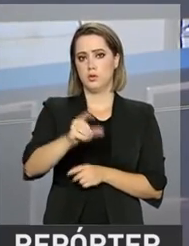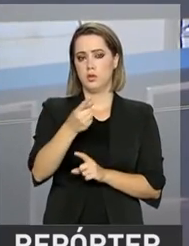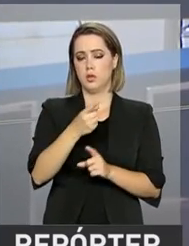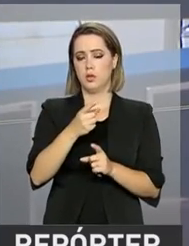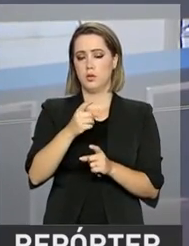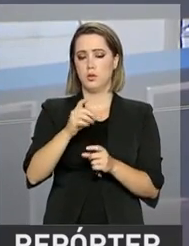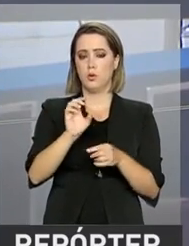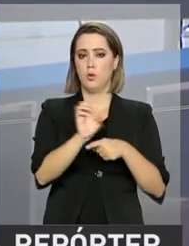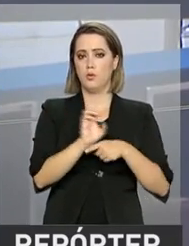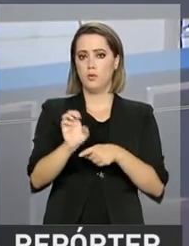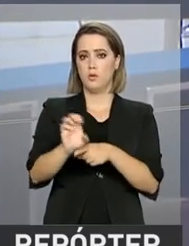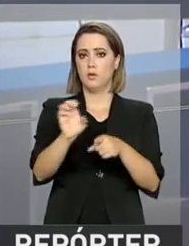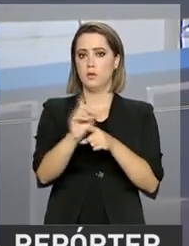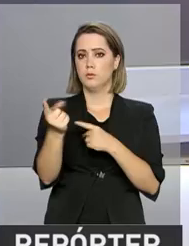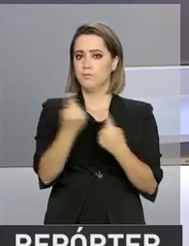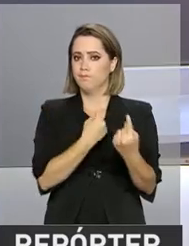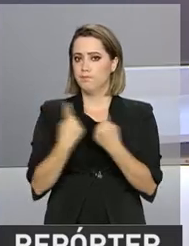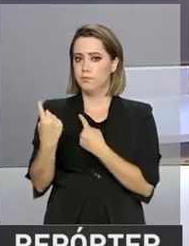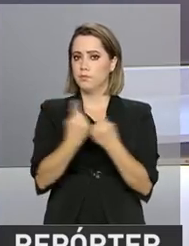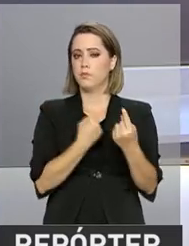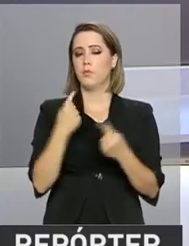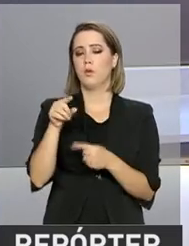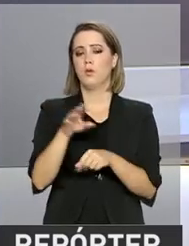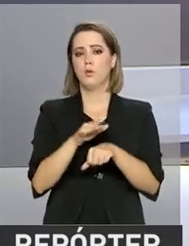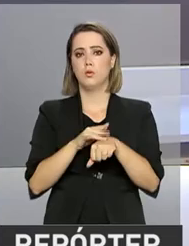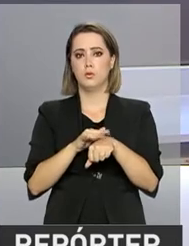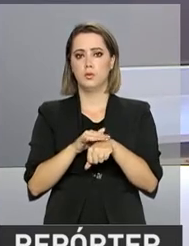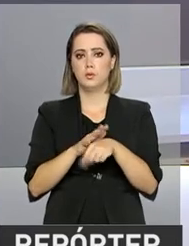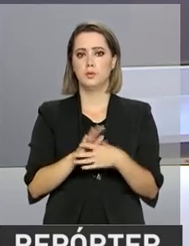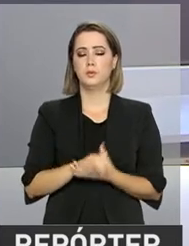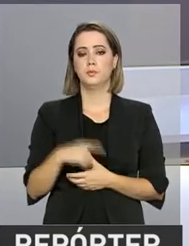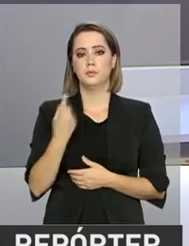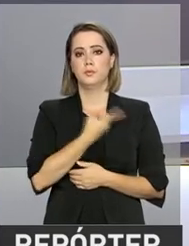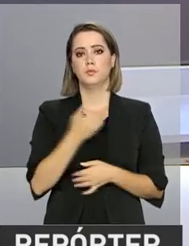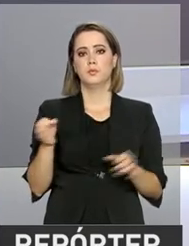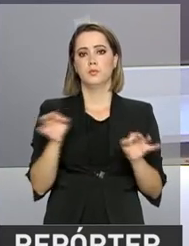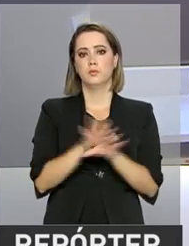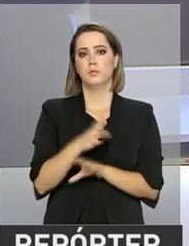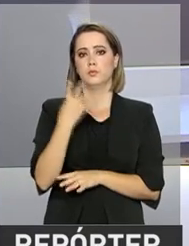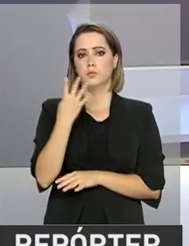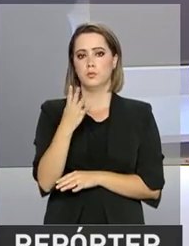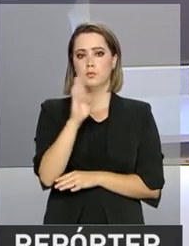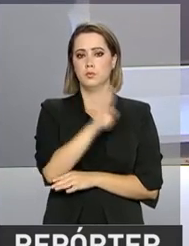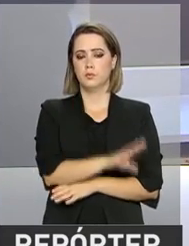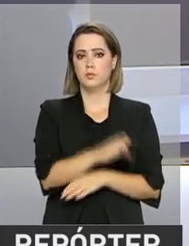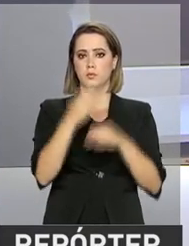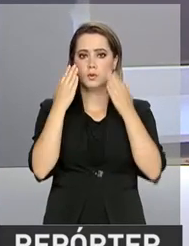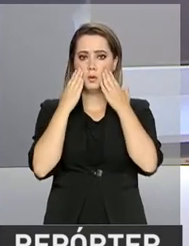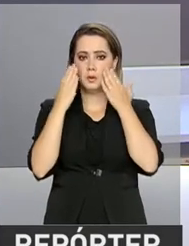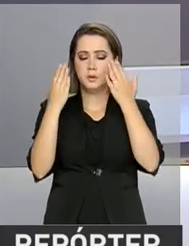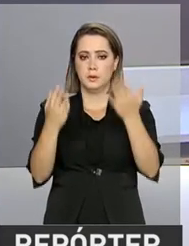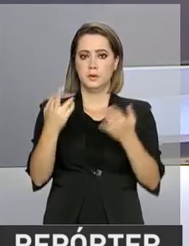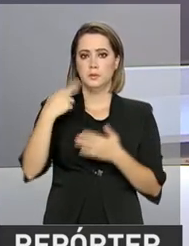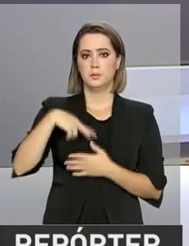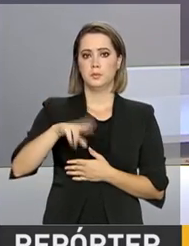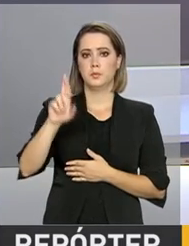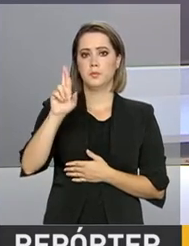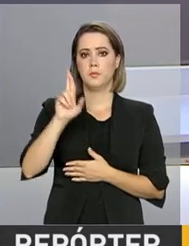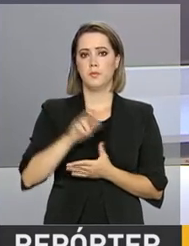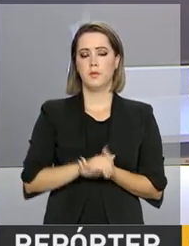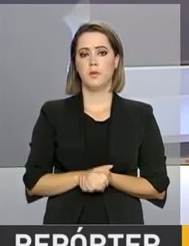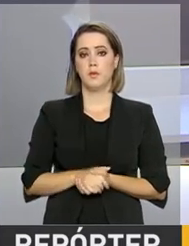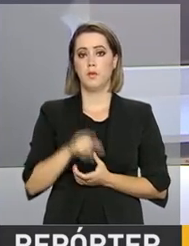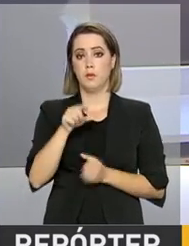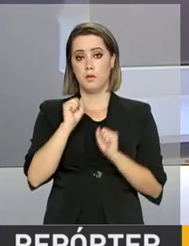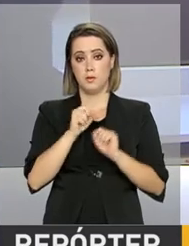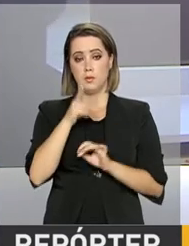silvestre da doença nós ficamos por aqui voltamos às quatro da tarde na próxima edição do repórter nbr